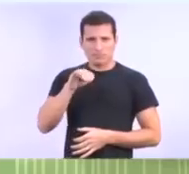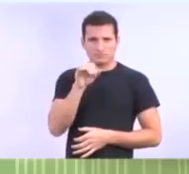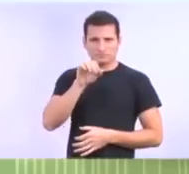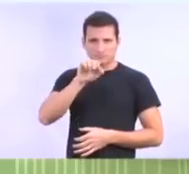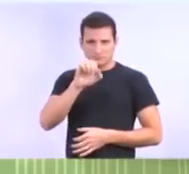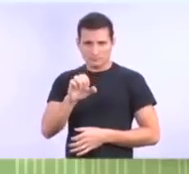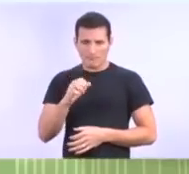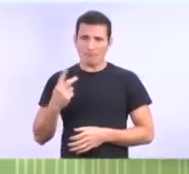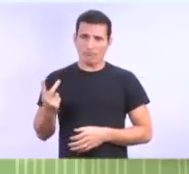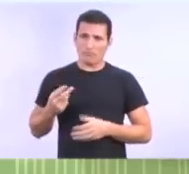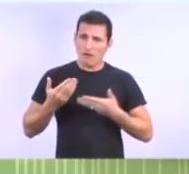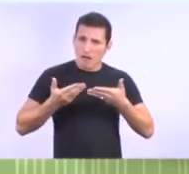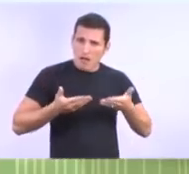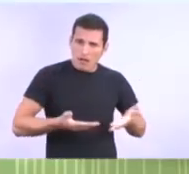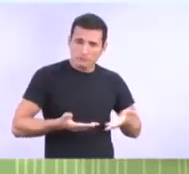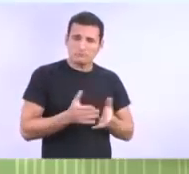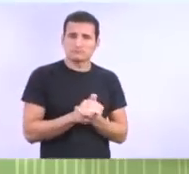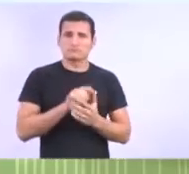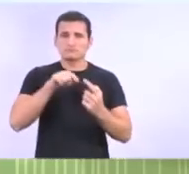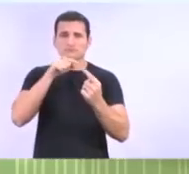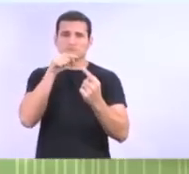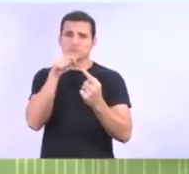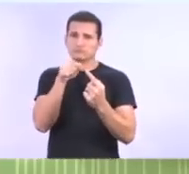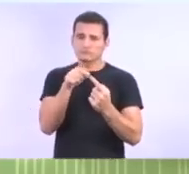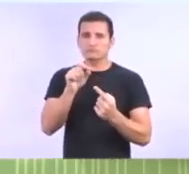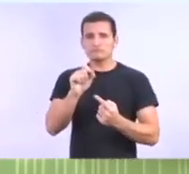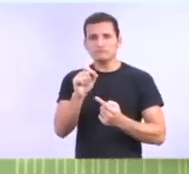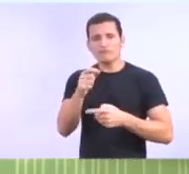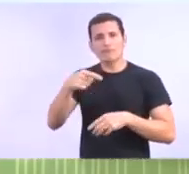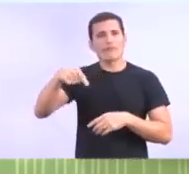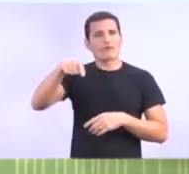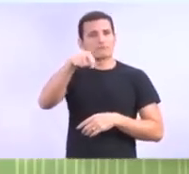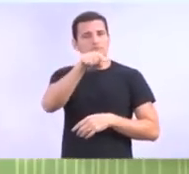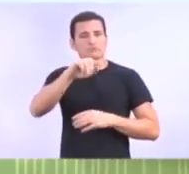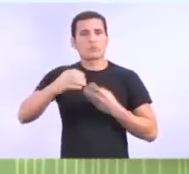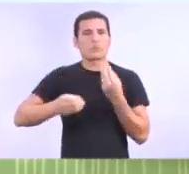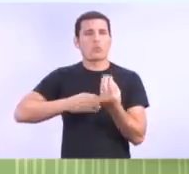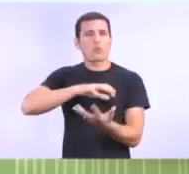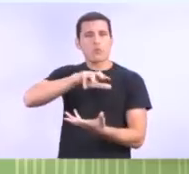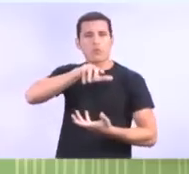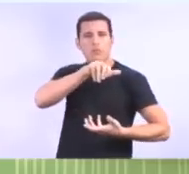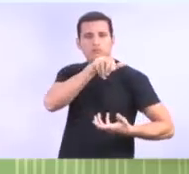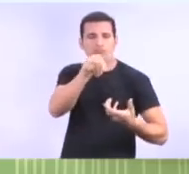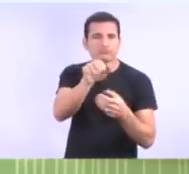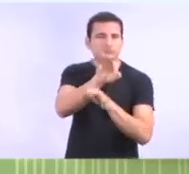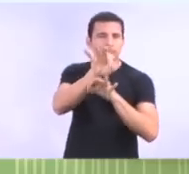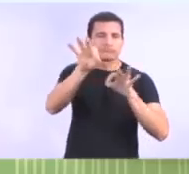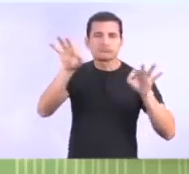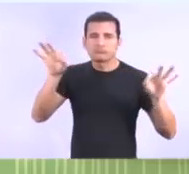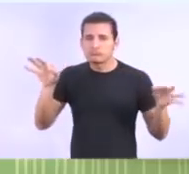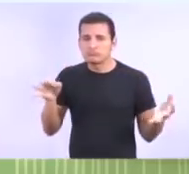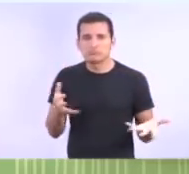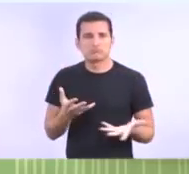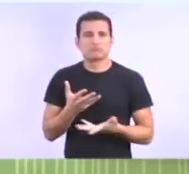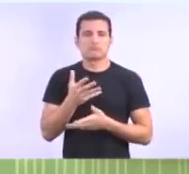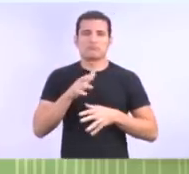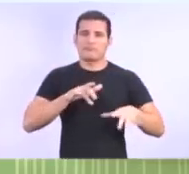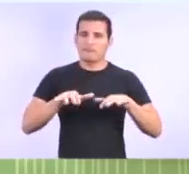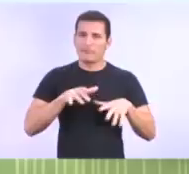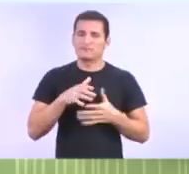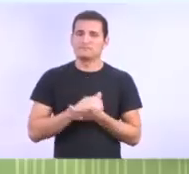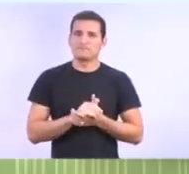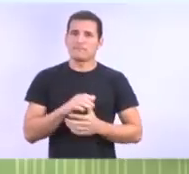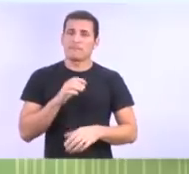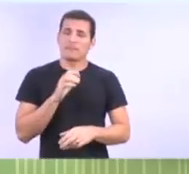aqui com o objetivo de levar vocês a esse mundo maravilhoso de programação. E espero que vocês tenham gostado da